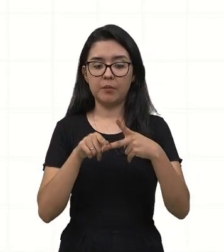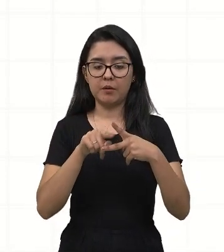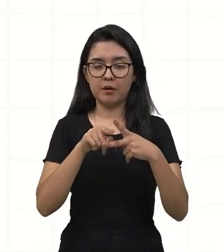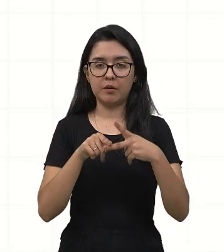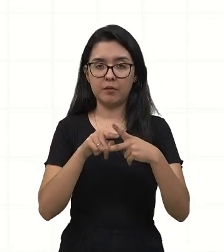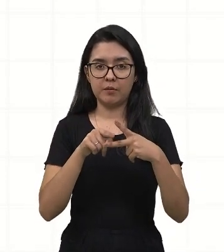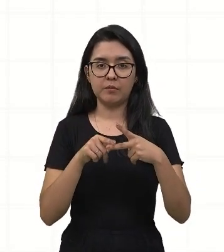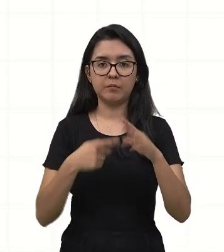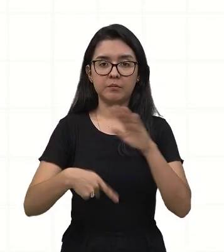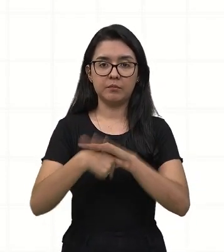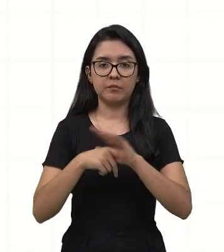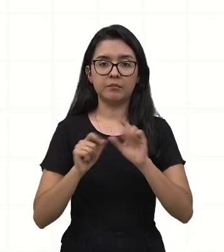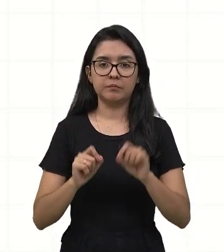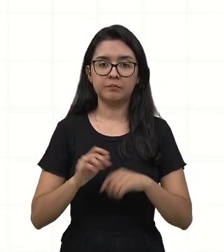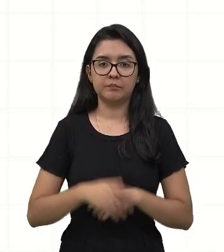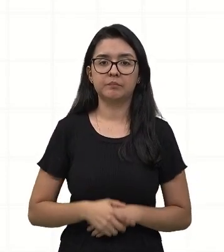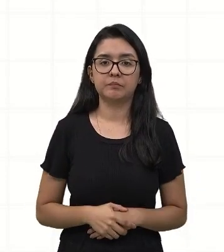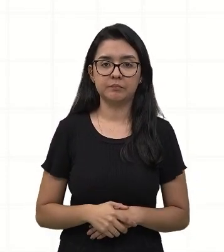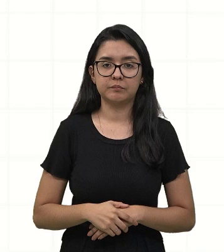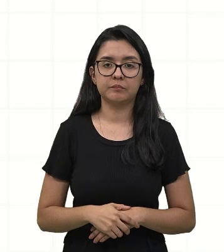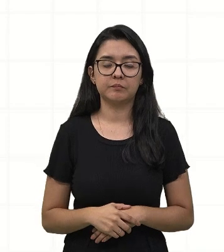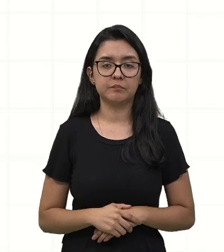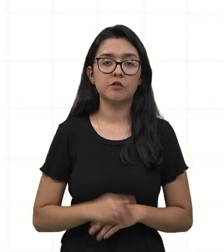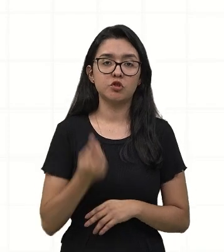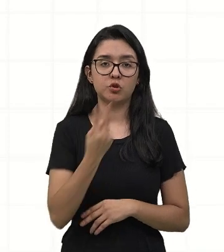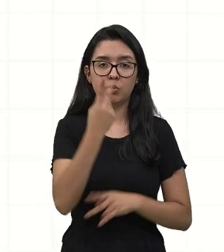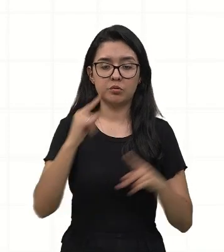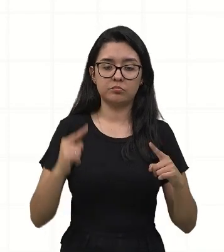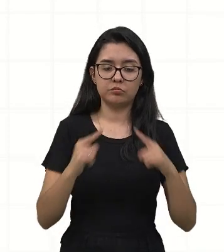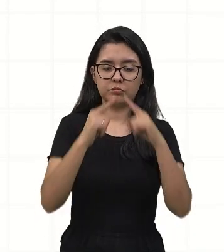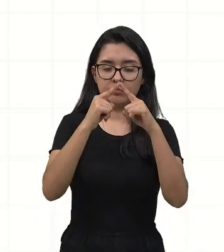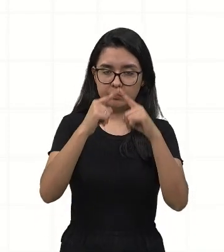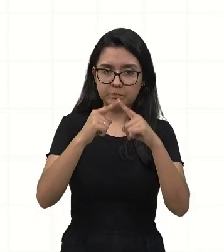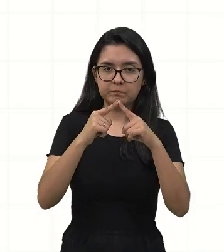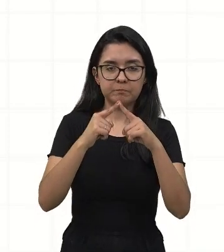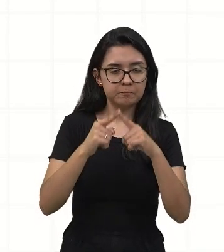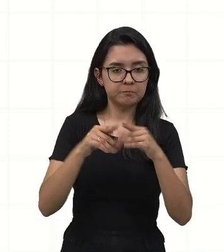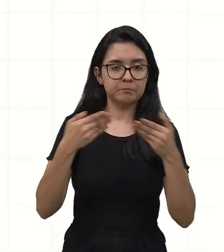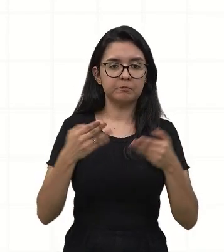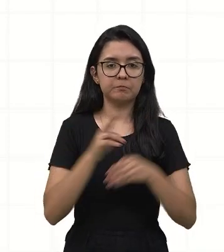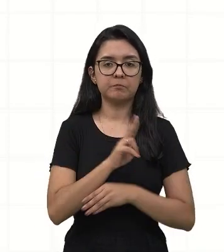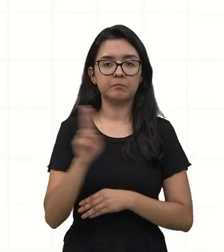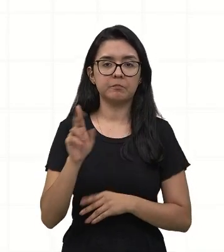né, entre as duas semirretas, e aí vou chamar